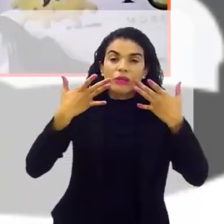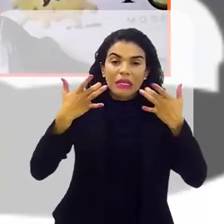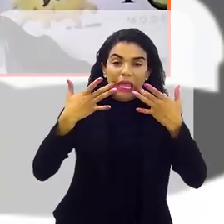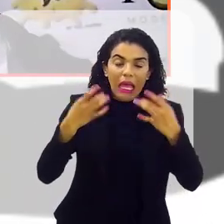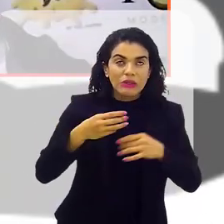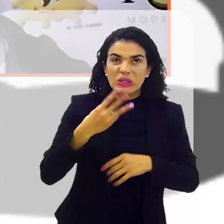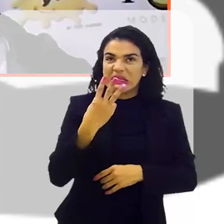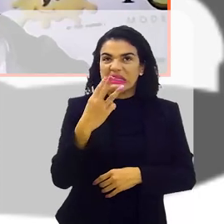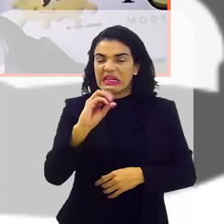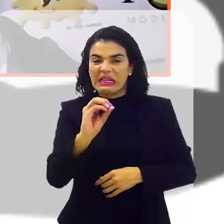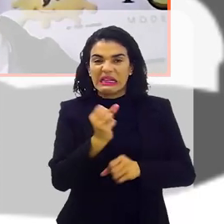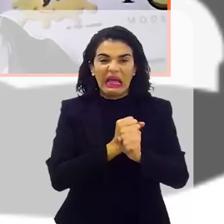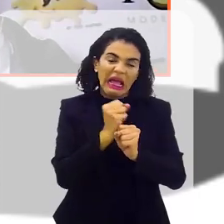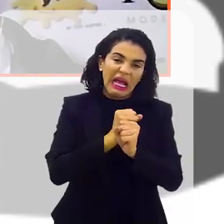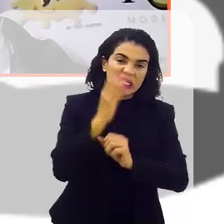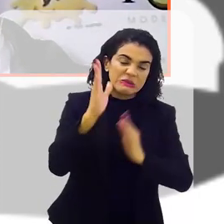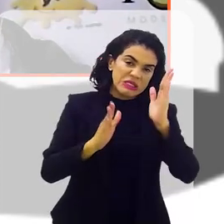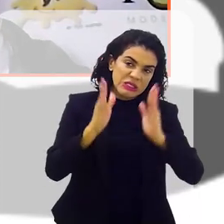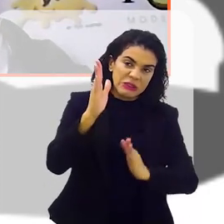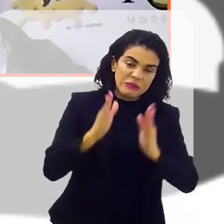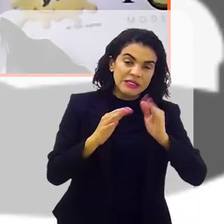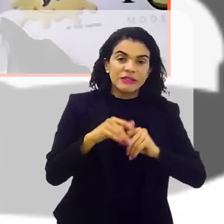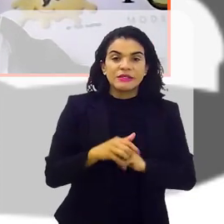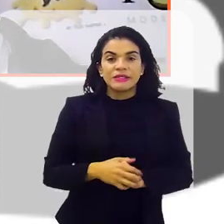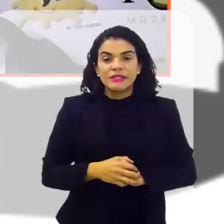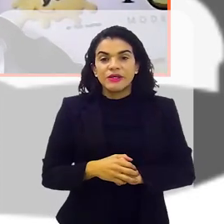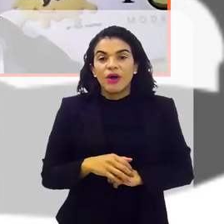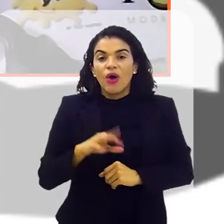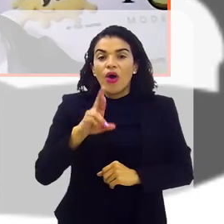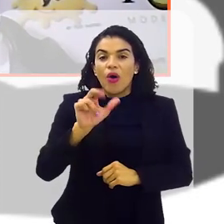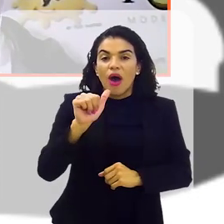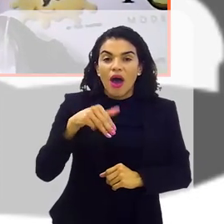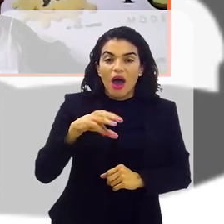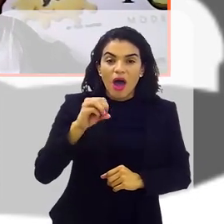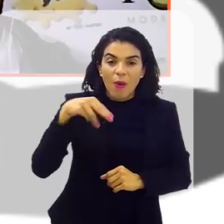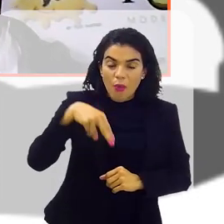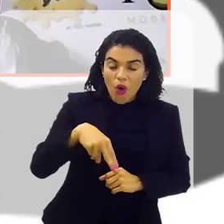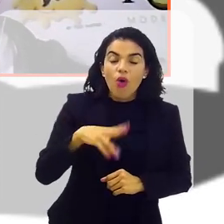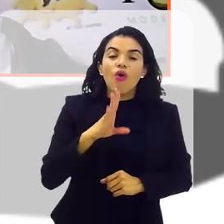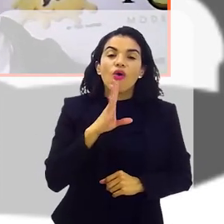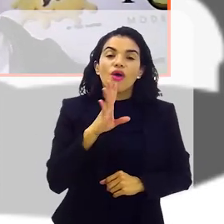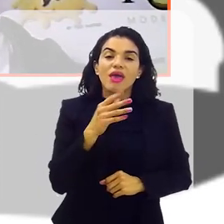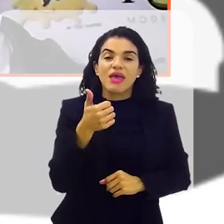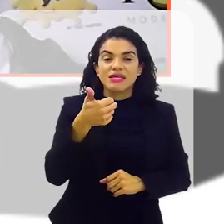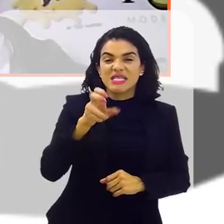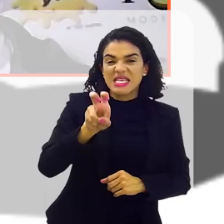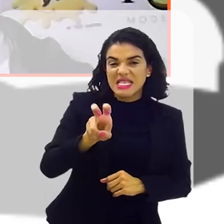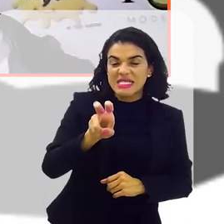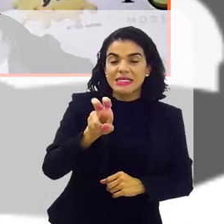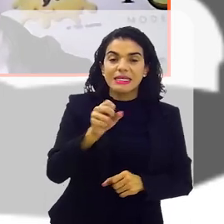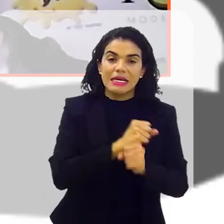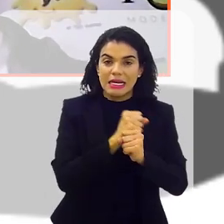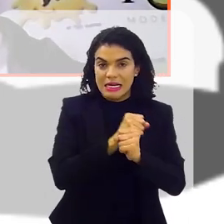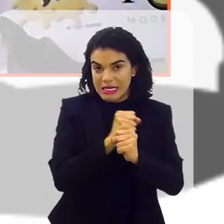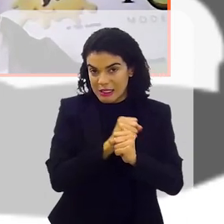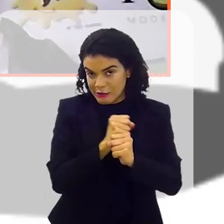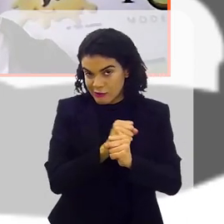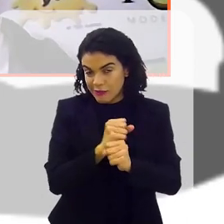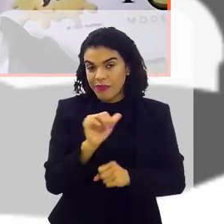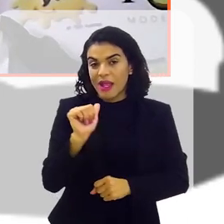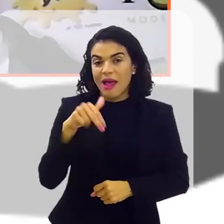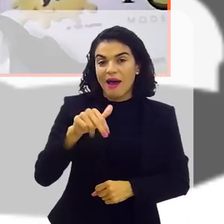há mais há uns 30 eu acredito mais ou menos uns 30 anos o Ramon eu conheço há 15 anos já 14 quase 15